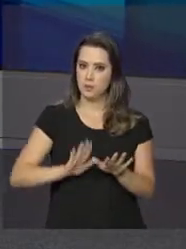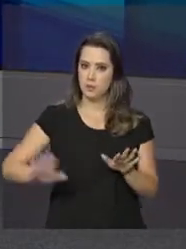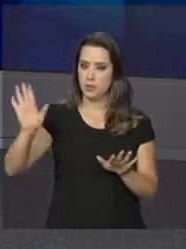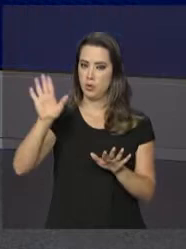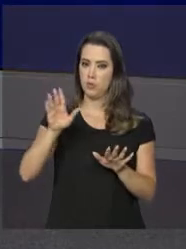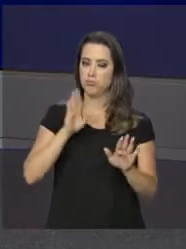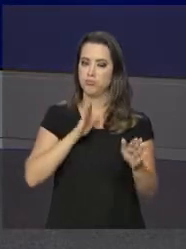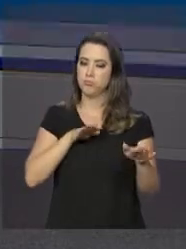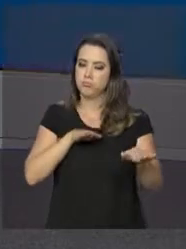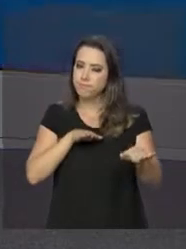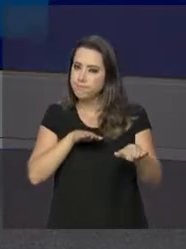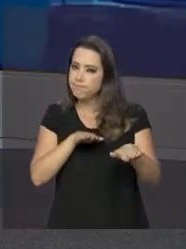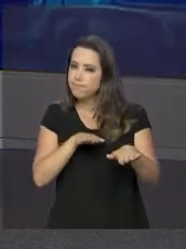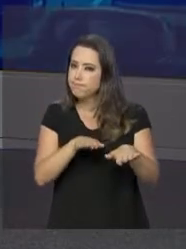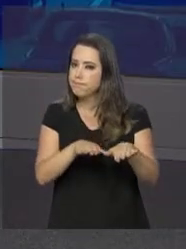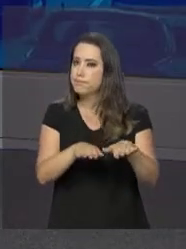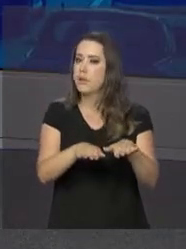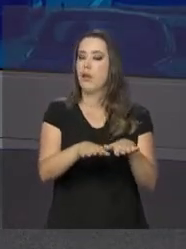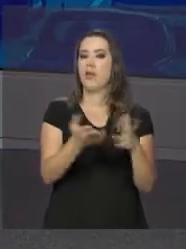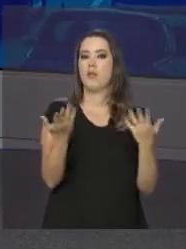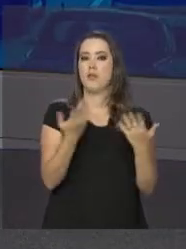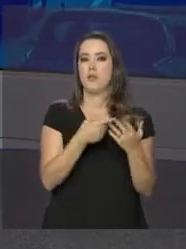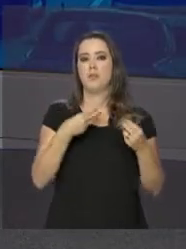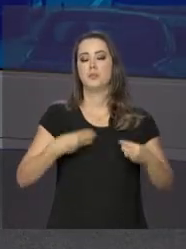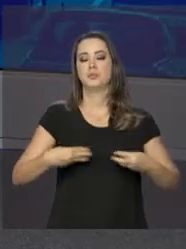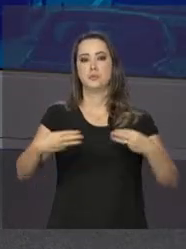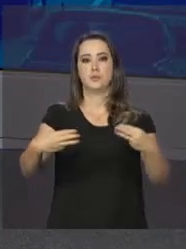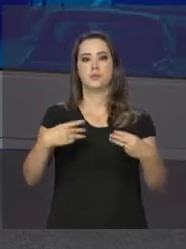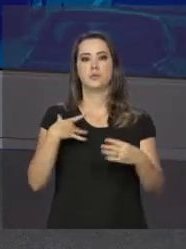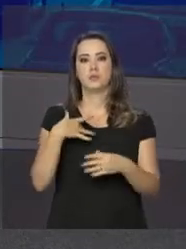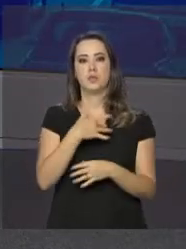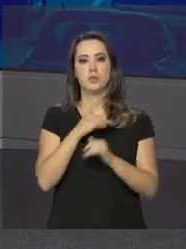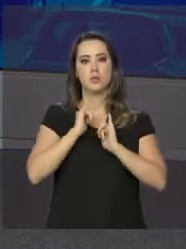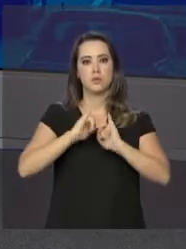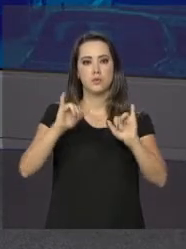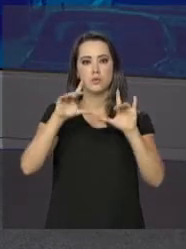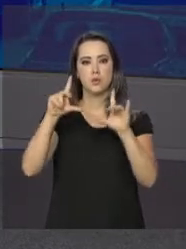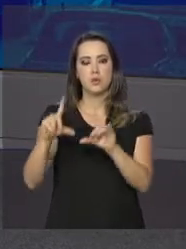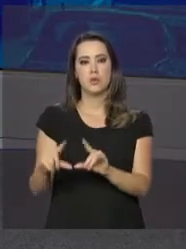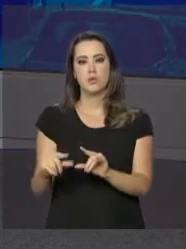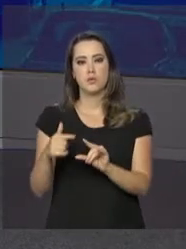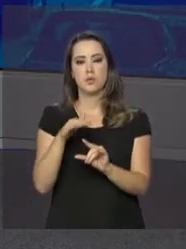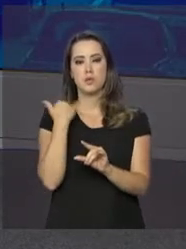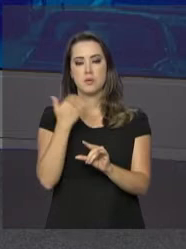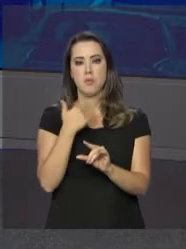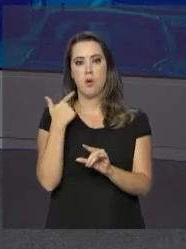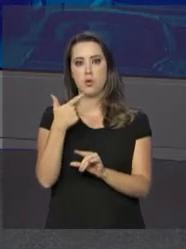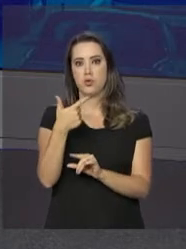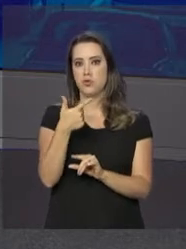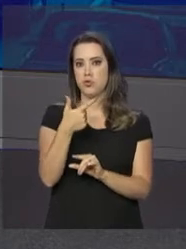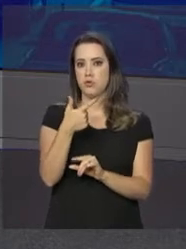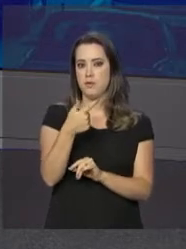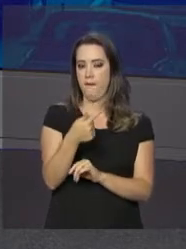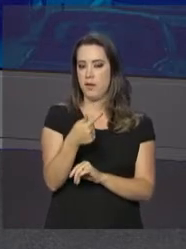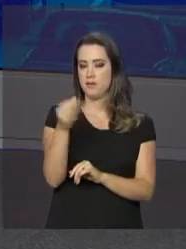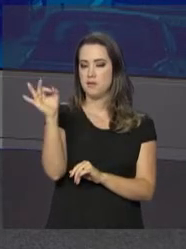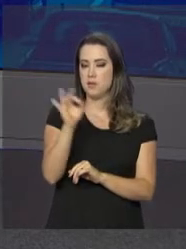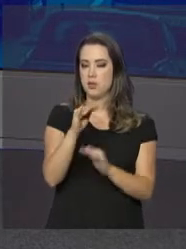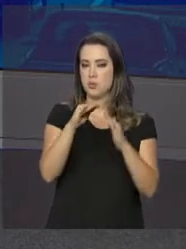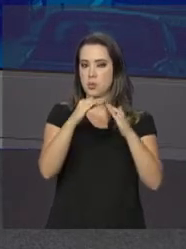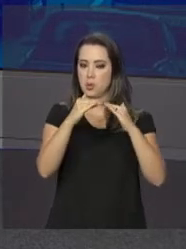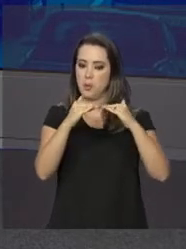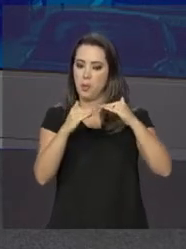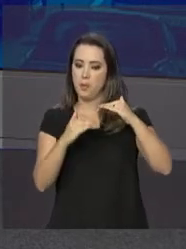eo ministério da saúde divulgou agora pouco que houve queda de 27 por cento nas mortes no trânsito nas capitais brasileiras